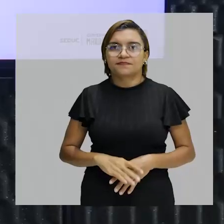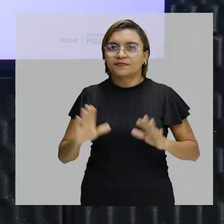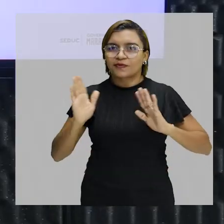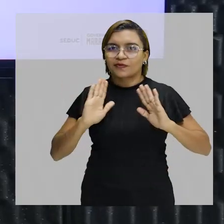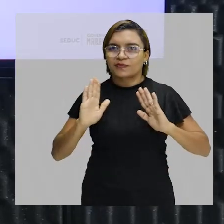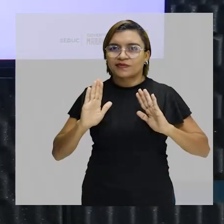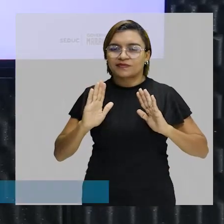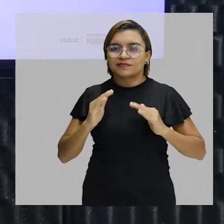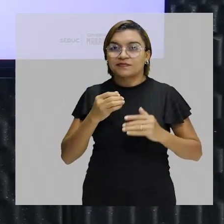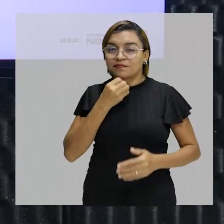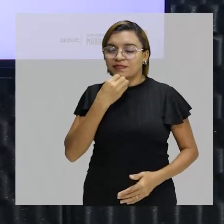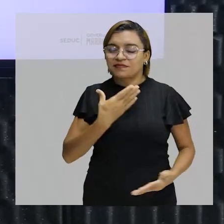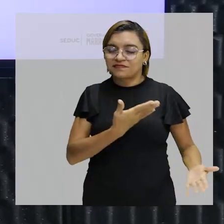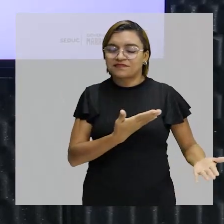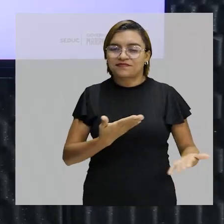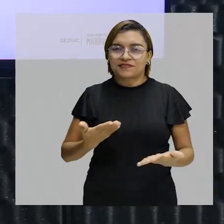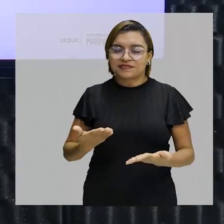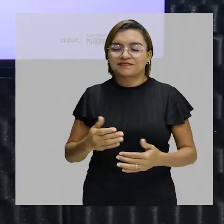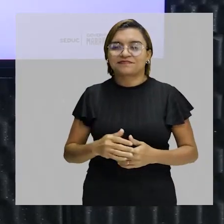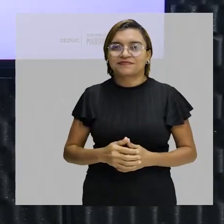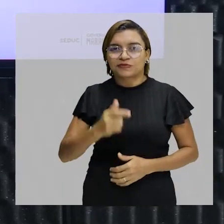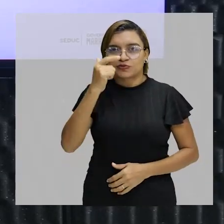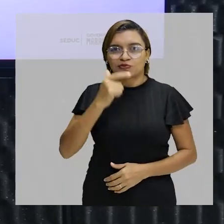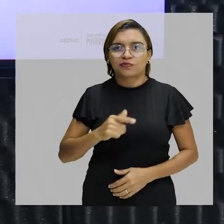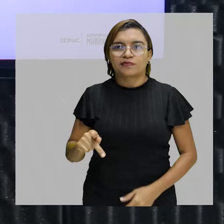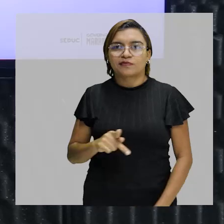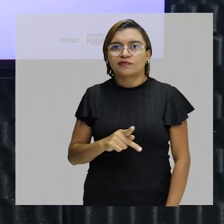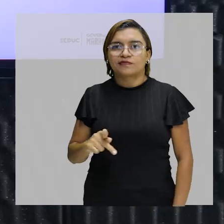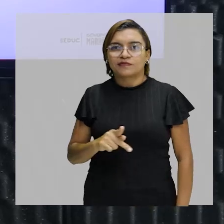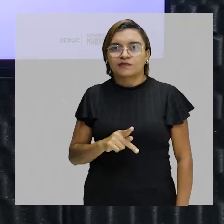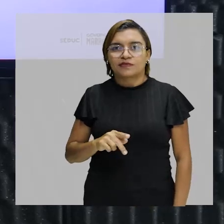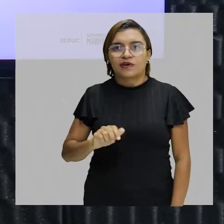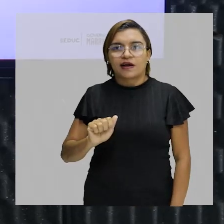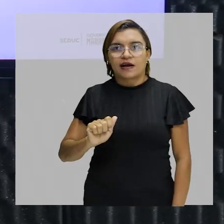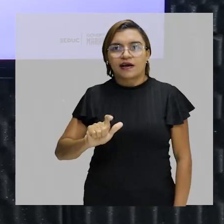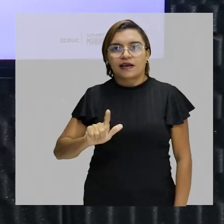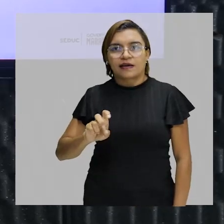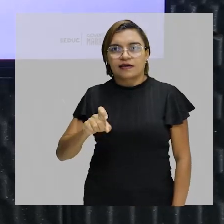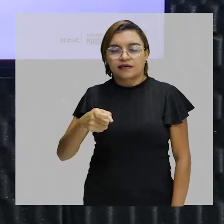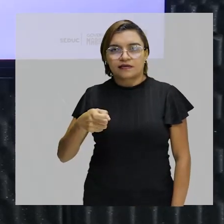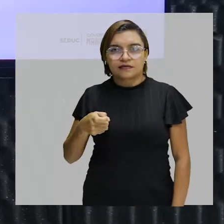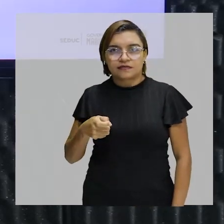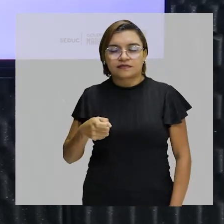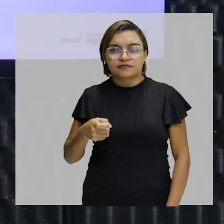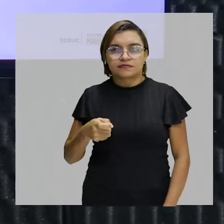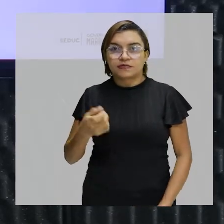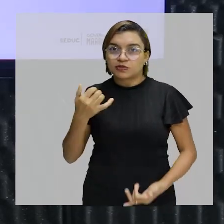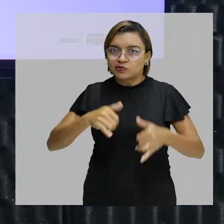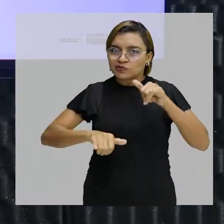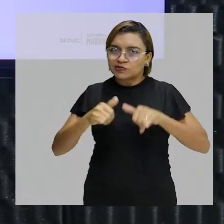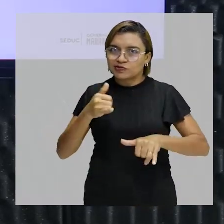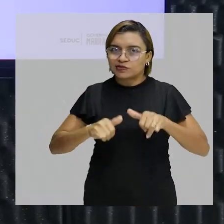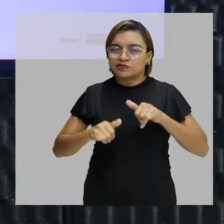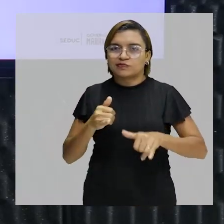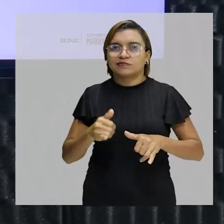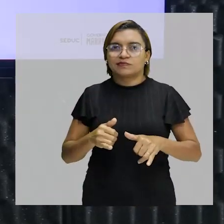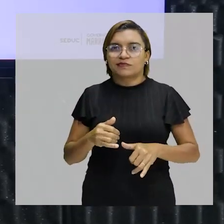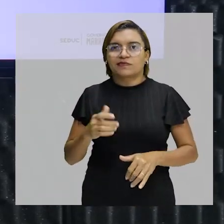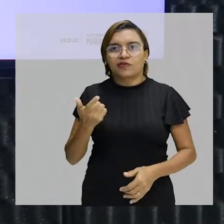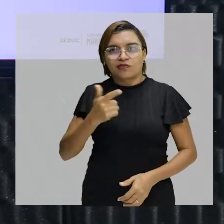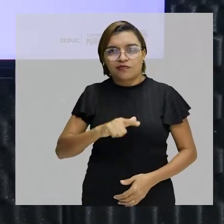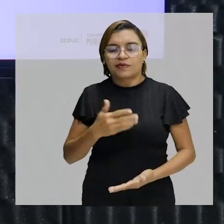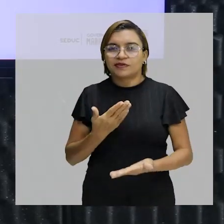Olá, turma! Sejam todos bem-vindos, professor Alex, disciplina Química, mais uma aula do nosso projeto Fique em Casa